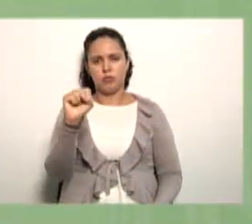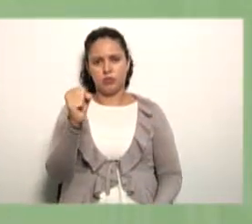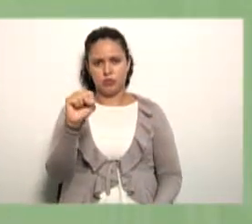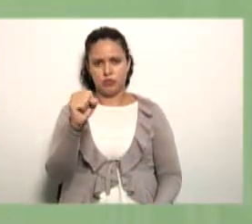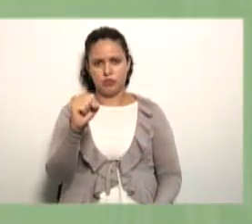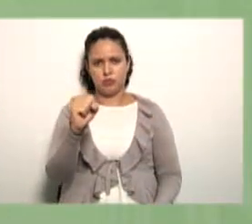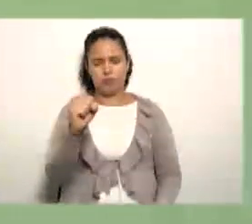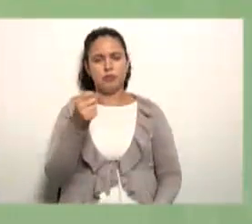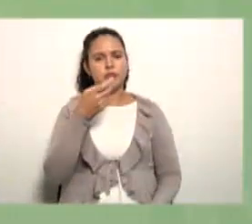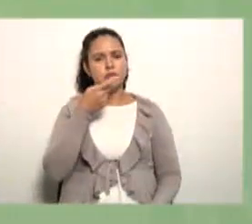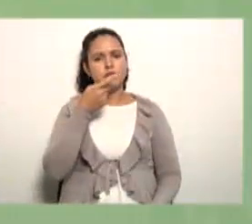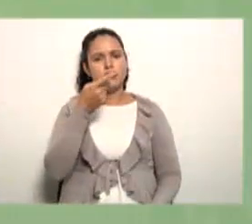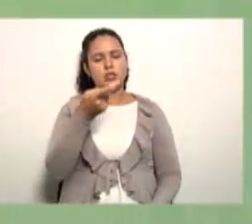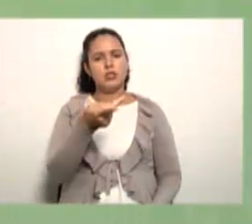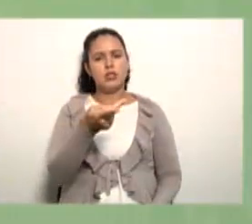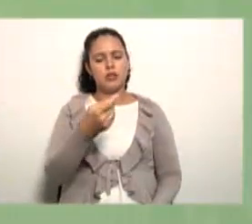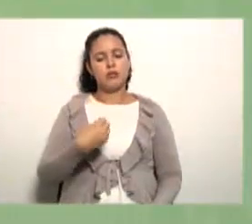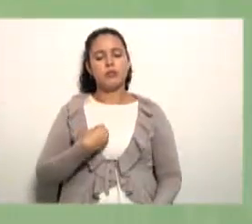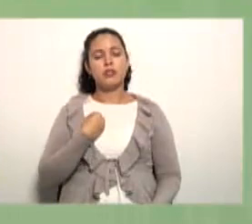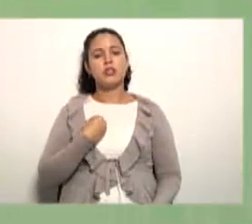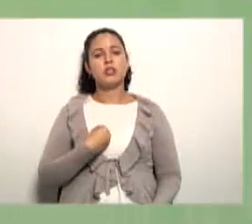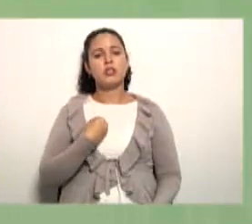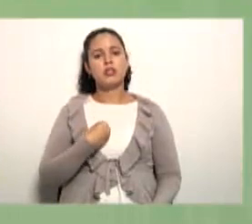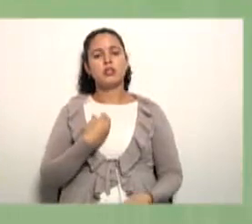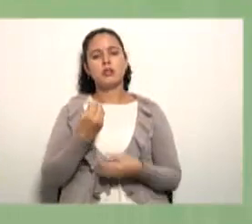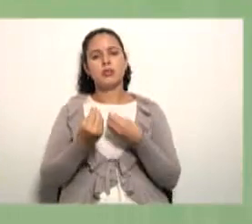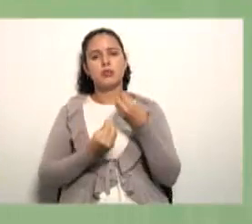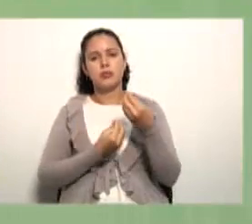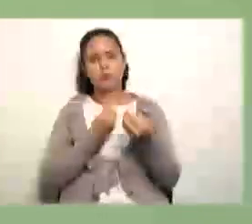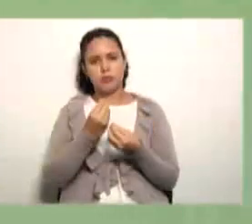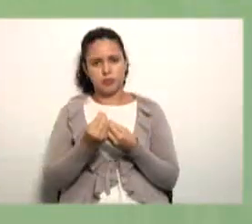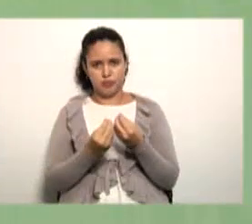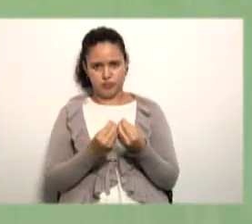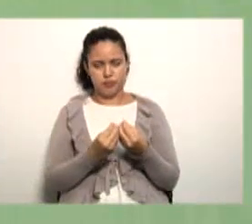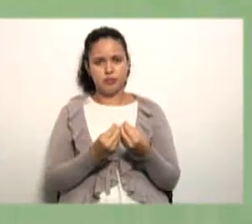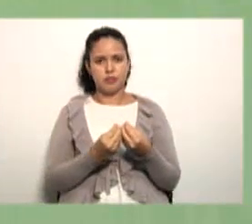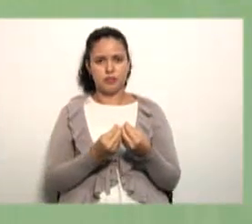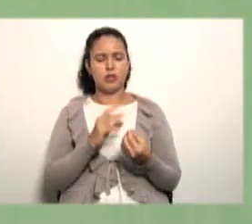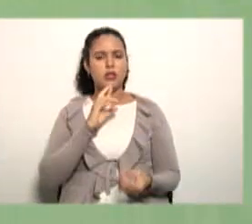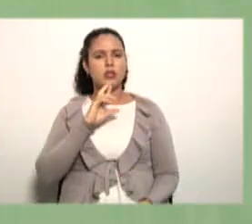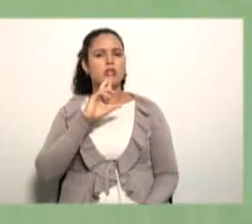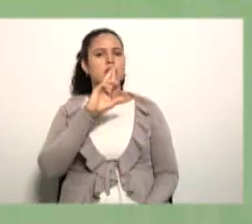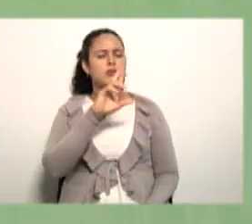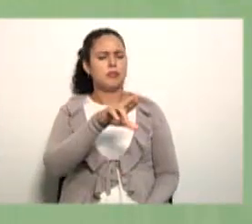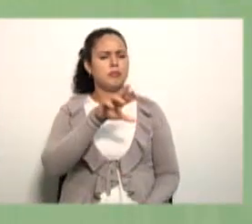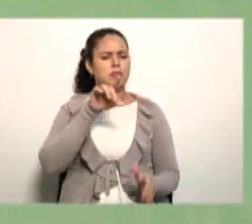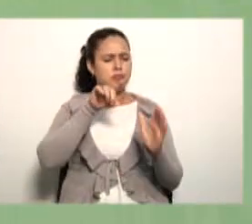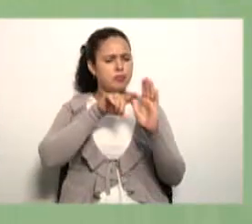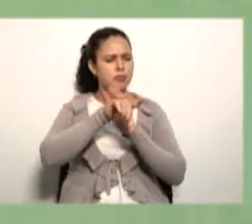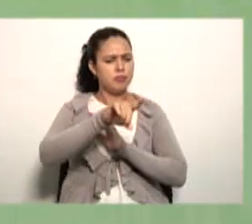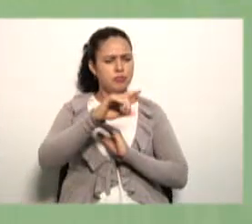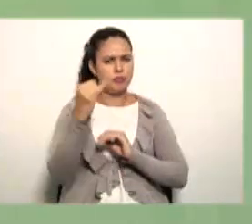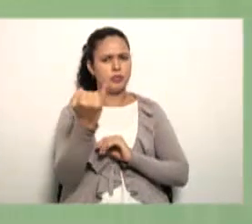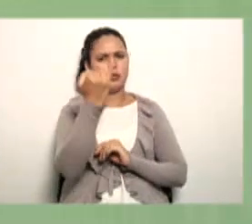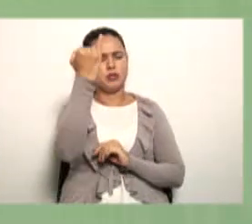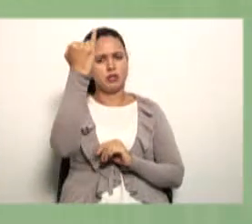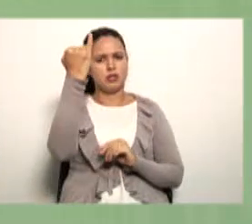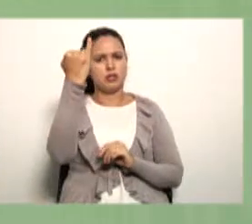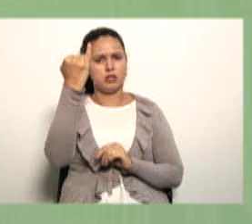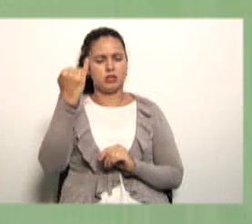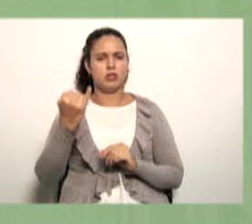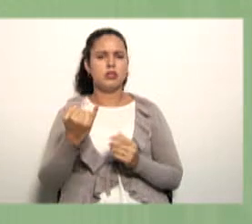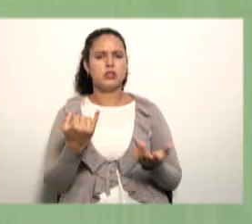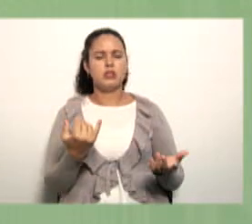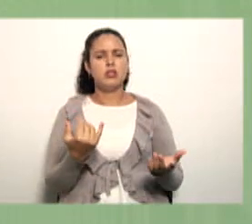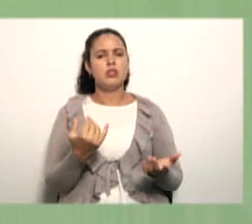fala do padrão de vida. E ele responde uma grande pergunta, que talvez é uma das perguntas principais e mais antigas da economia, que